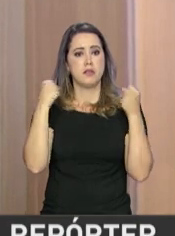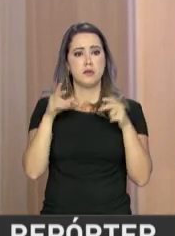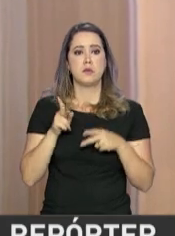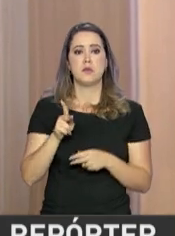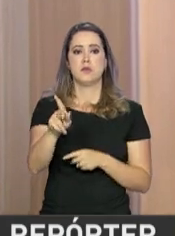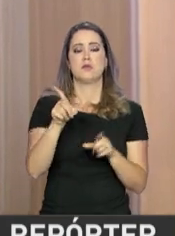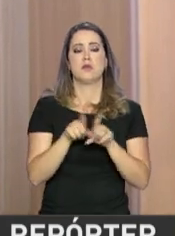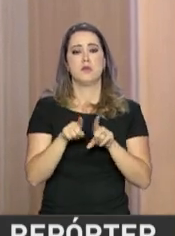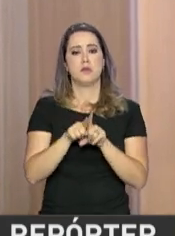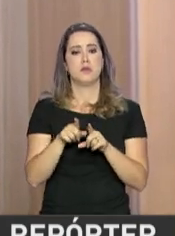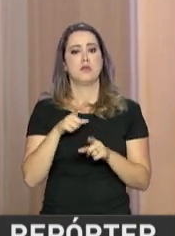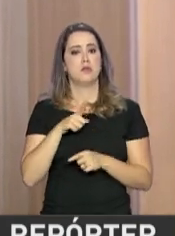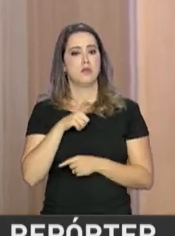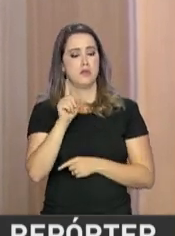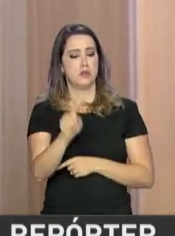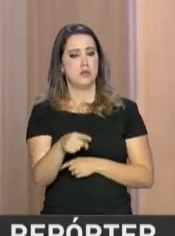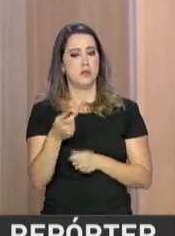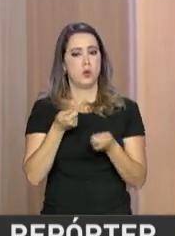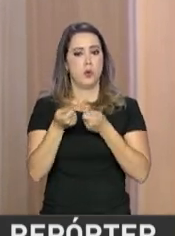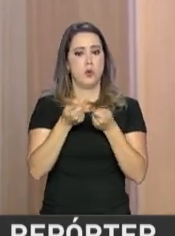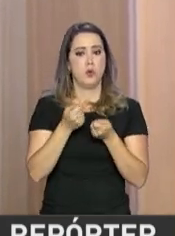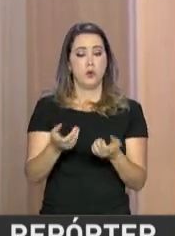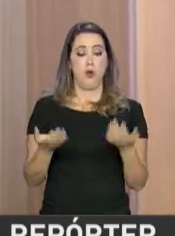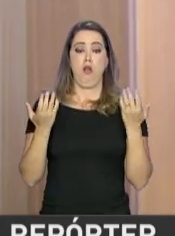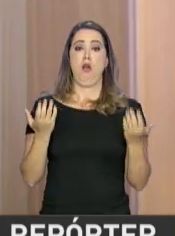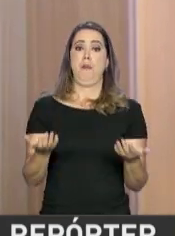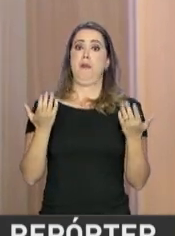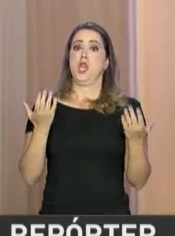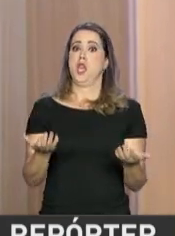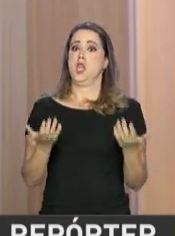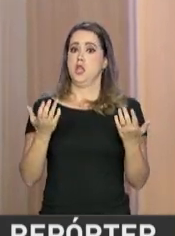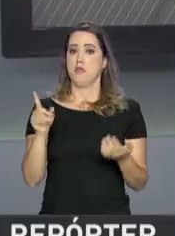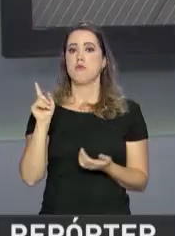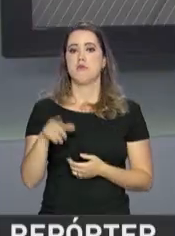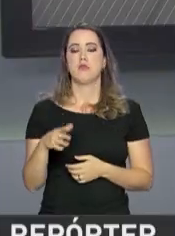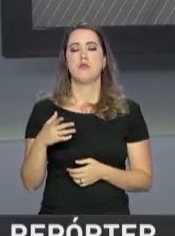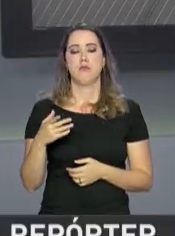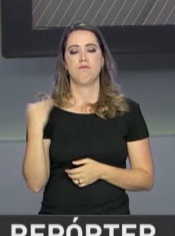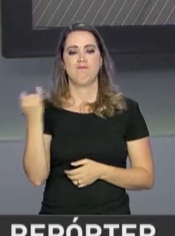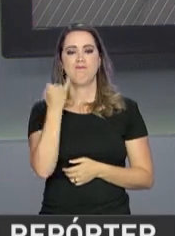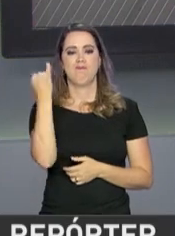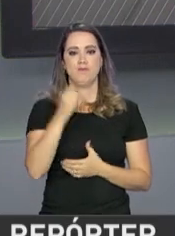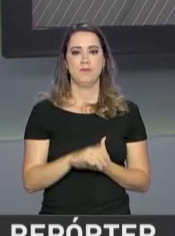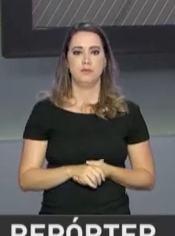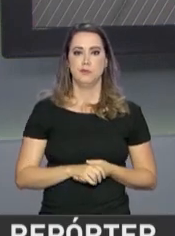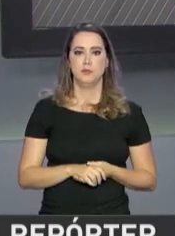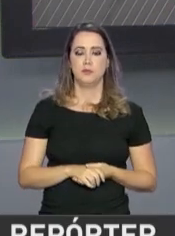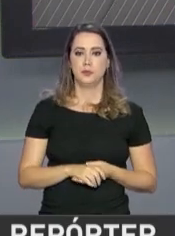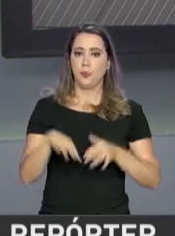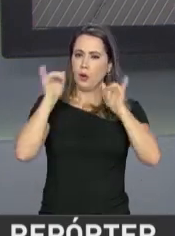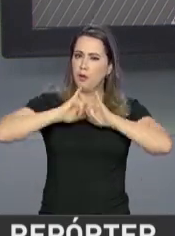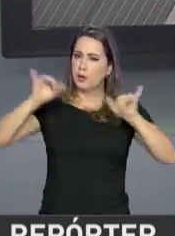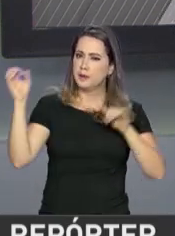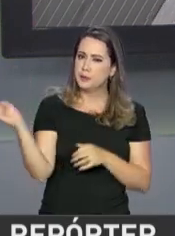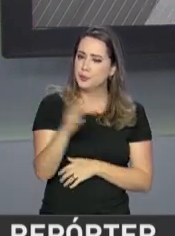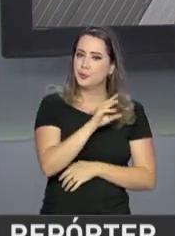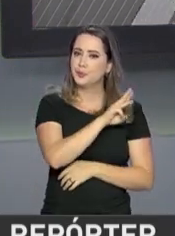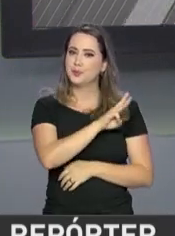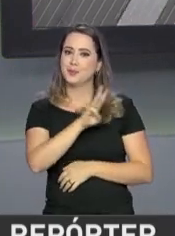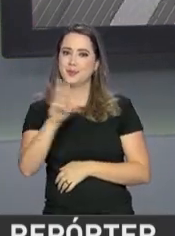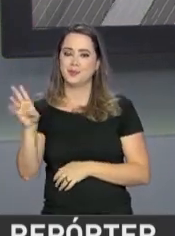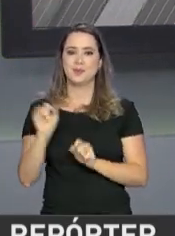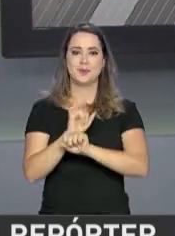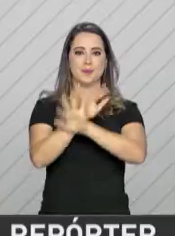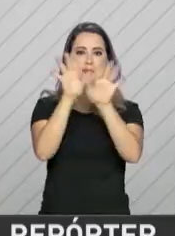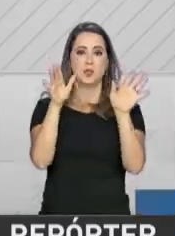e controlar o peso que é muito importante foi lançado o novo portal da transparência